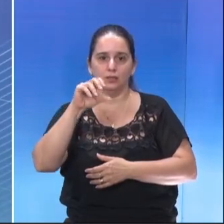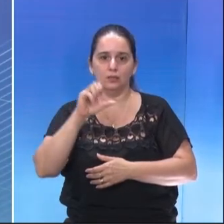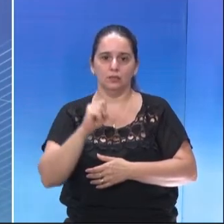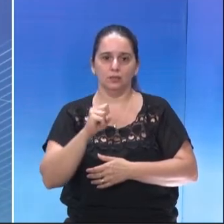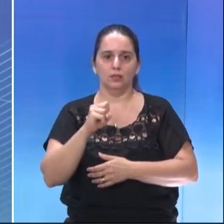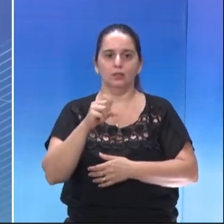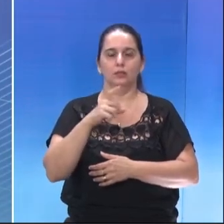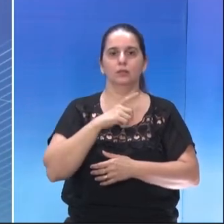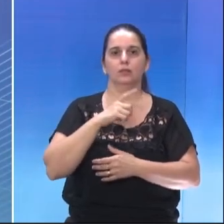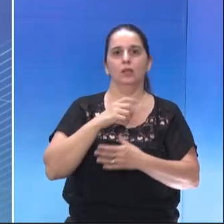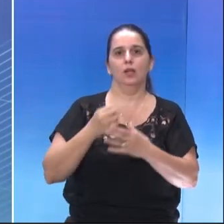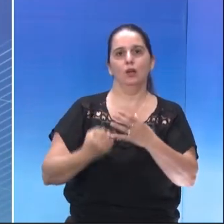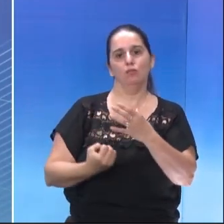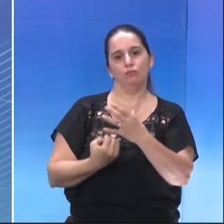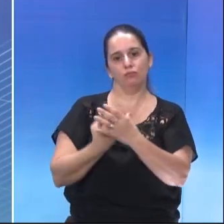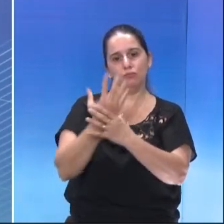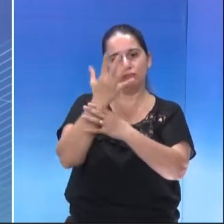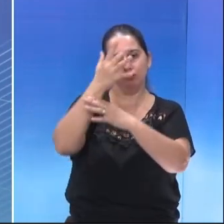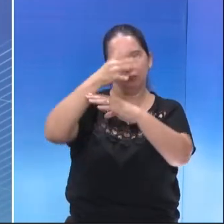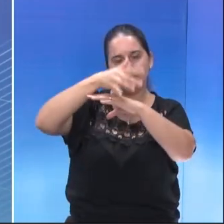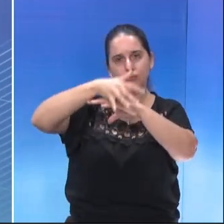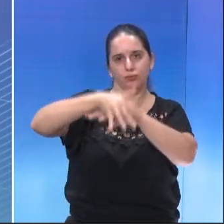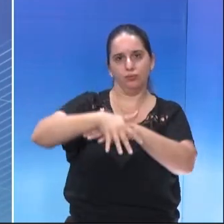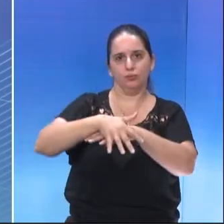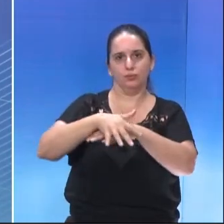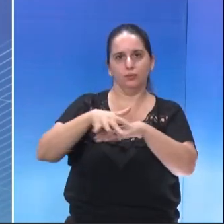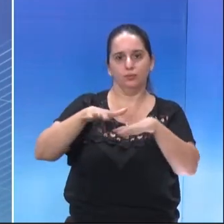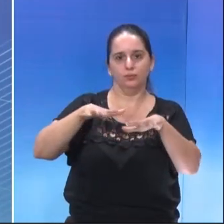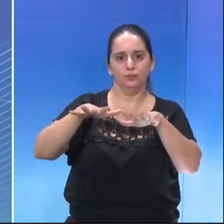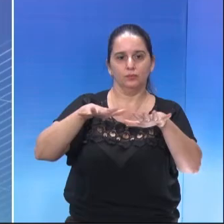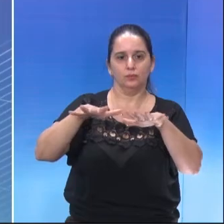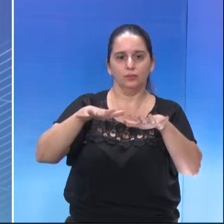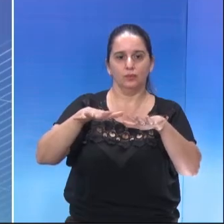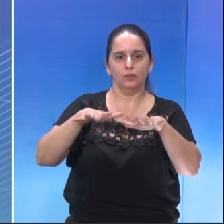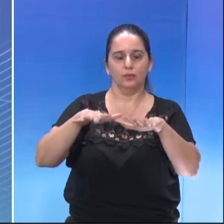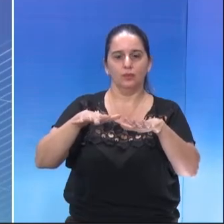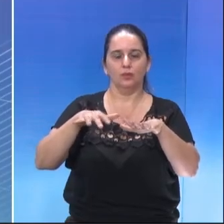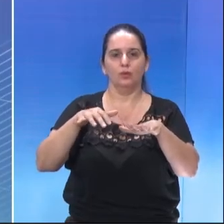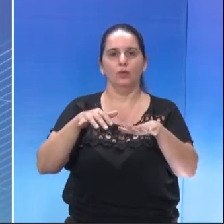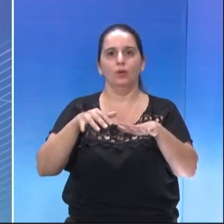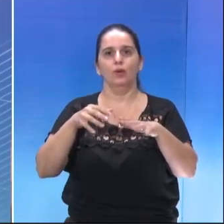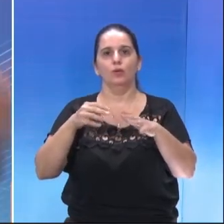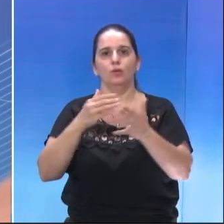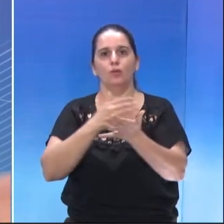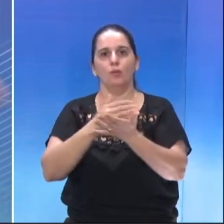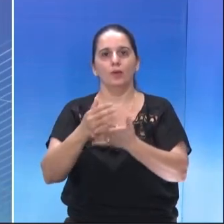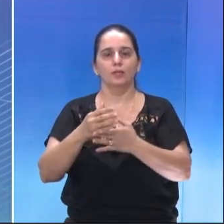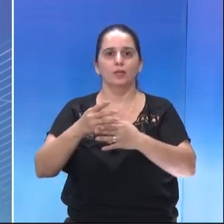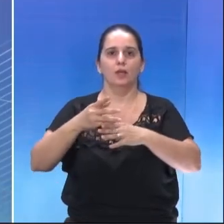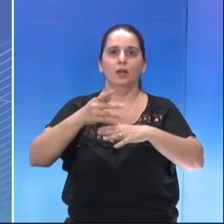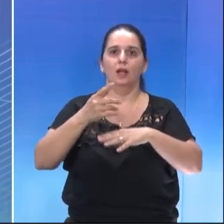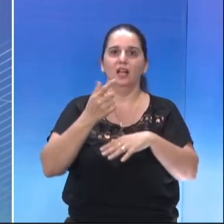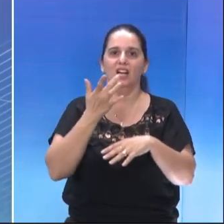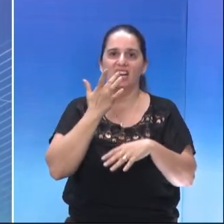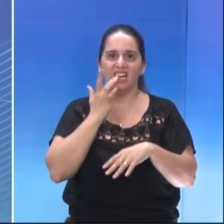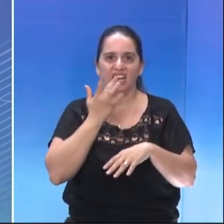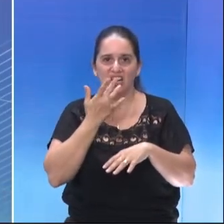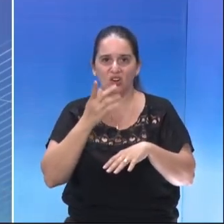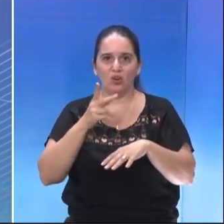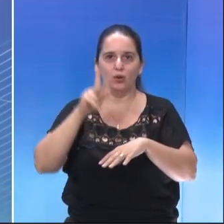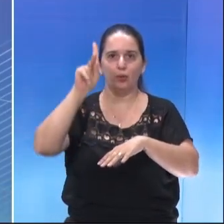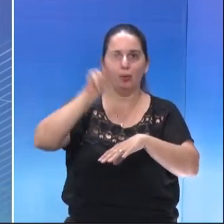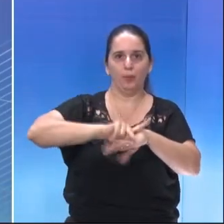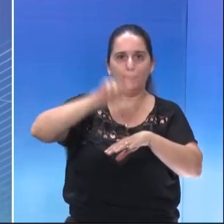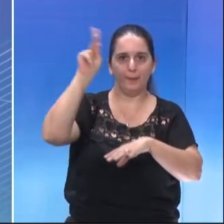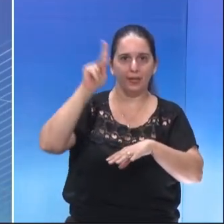É onde tem o surgimento dos materiais preciosos, por exemplo, o ouro, a prata, o cobre surgiu dentro